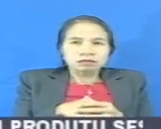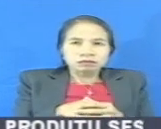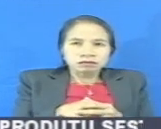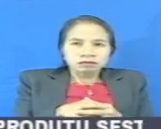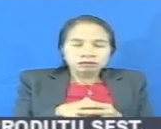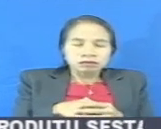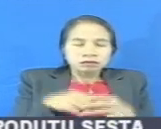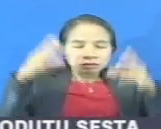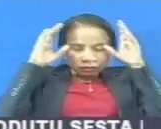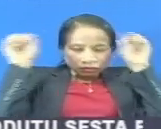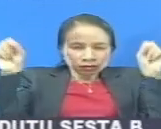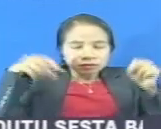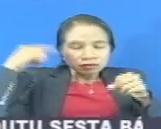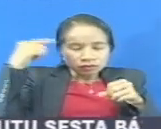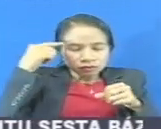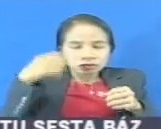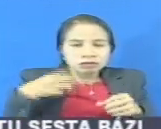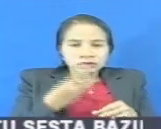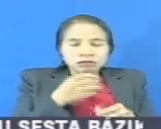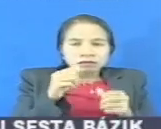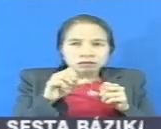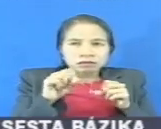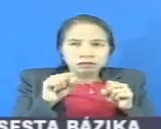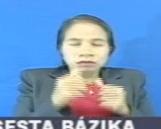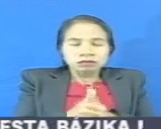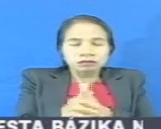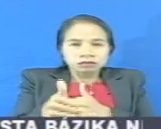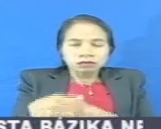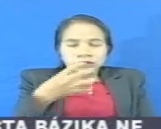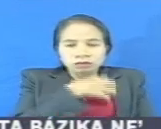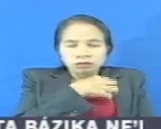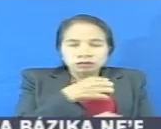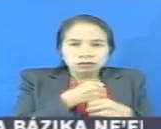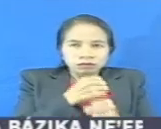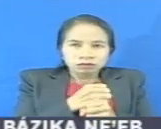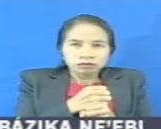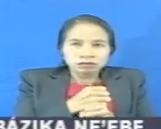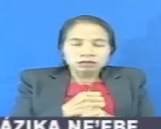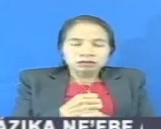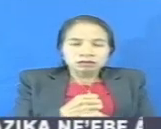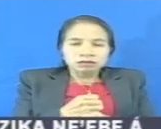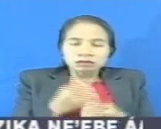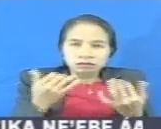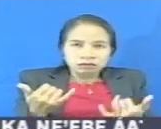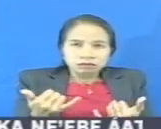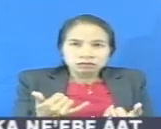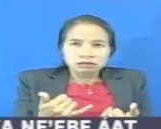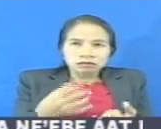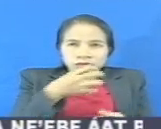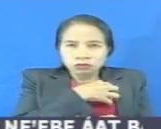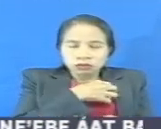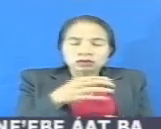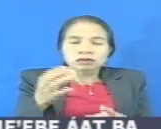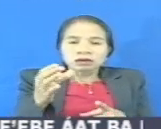governo, para a Itália cumpre. A polícia halau tem a socialização que loram hira kliwa, e para o loram, a polícia foi